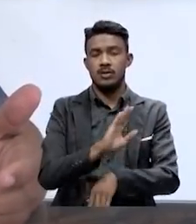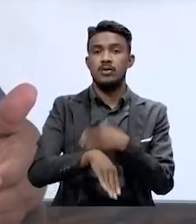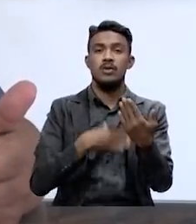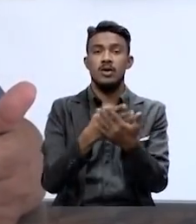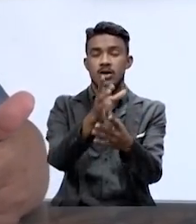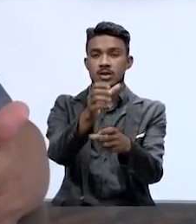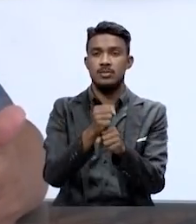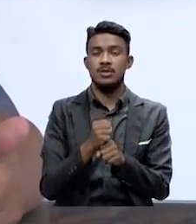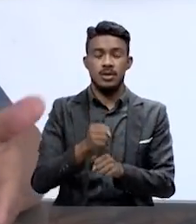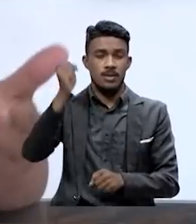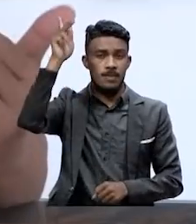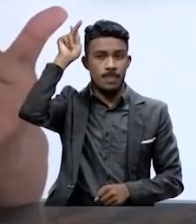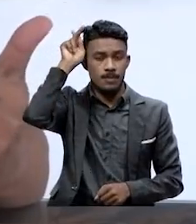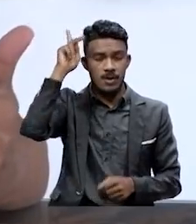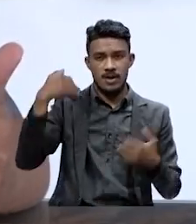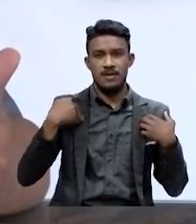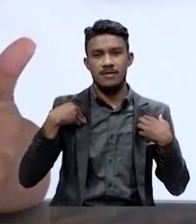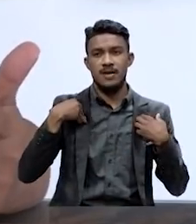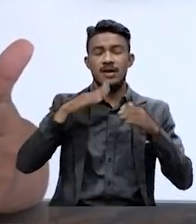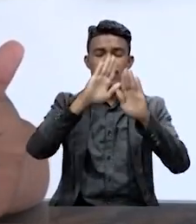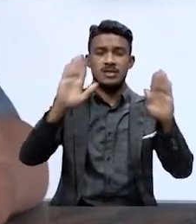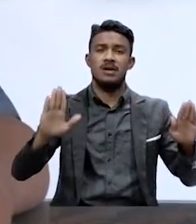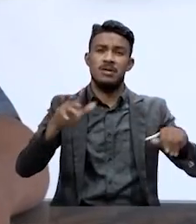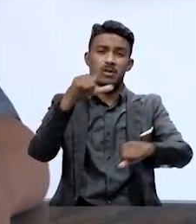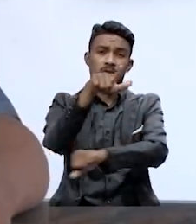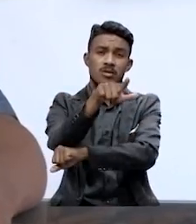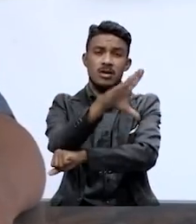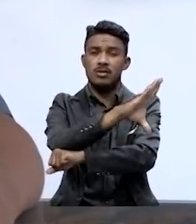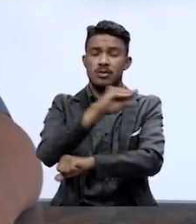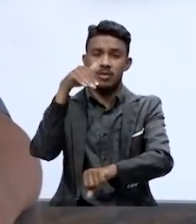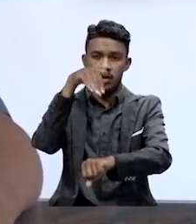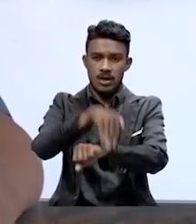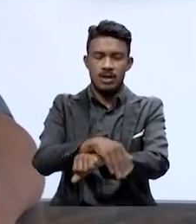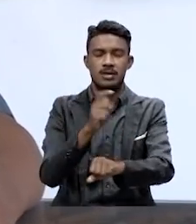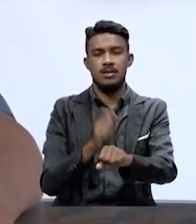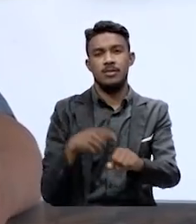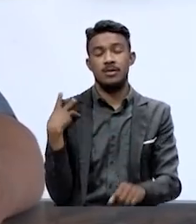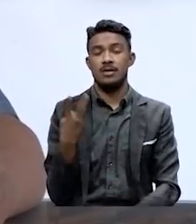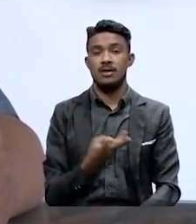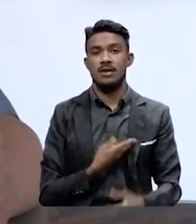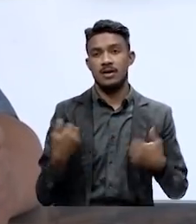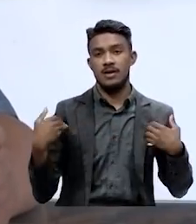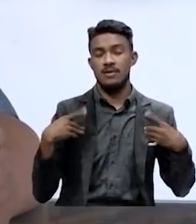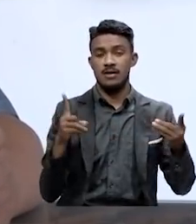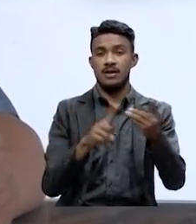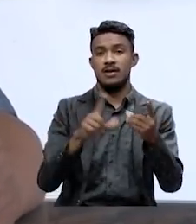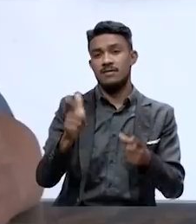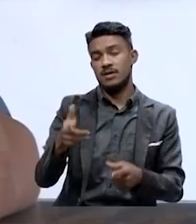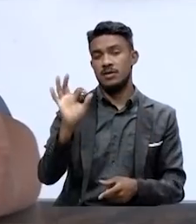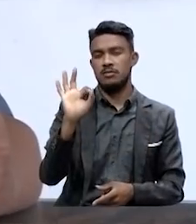dala detan ia sabdu lokrai ke sabdu kalan tempo itenian edu dia 29 sela